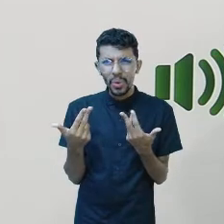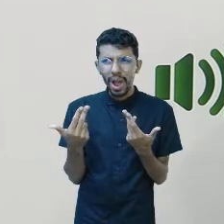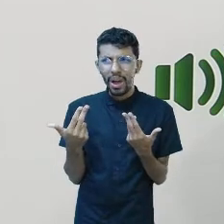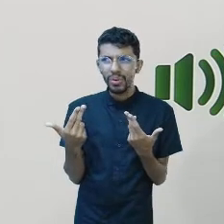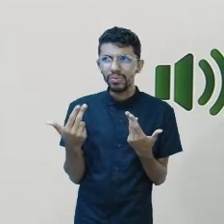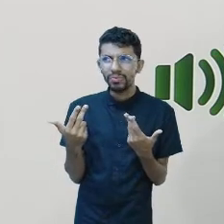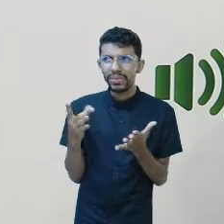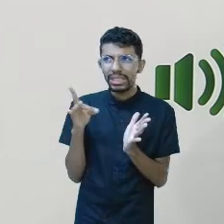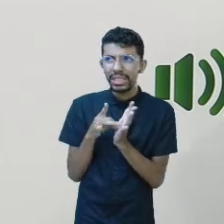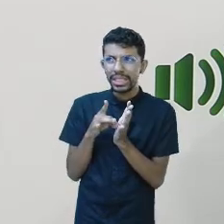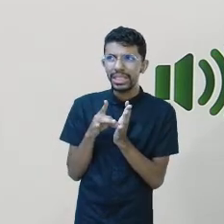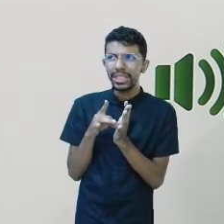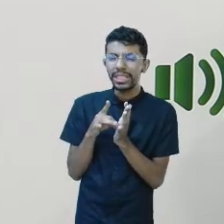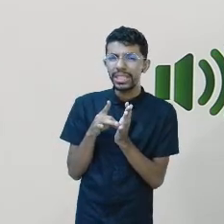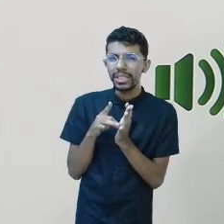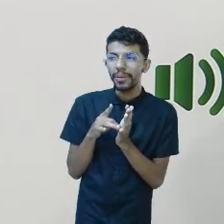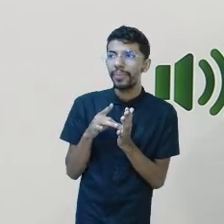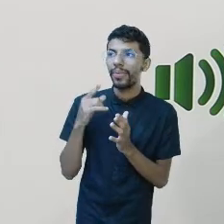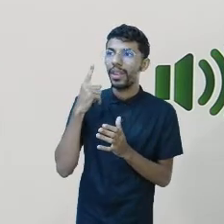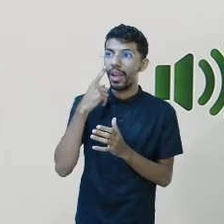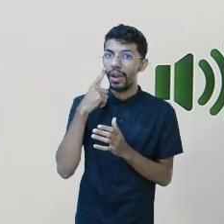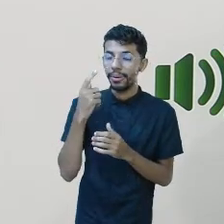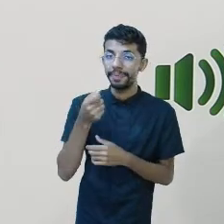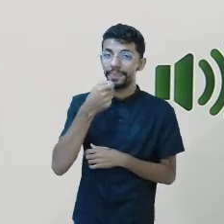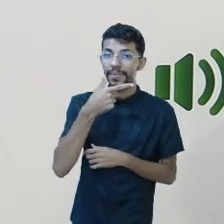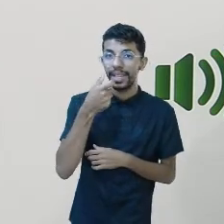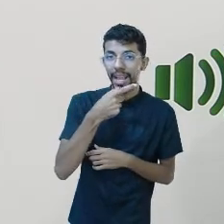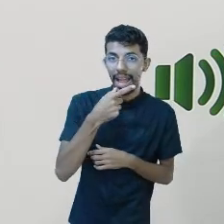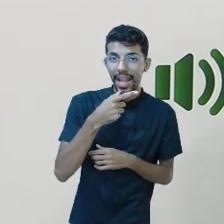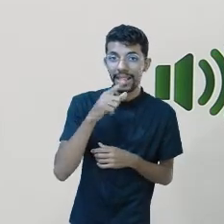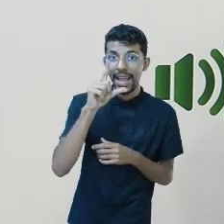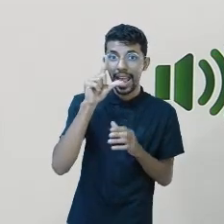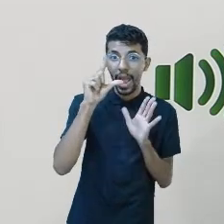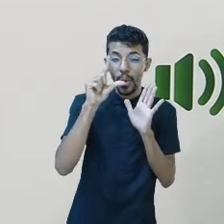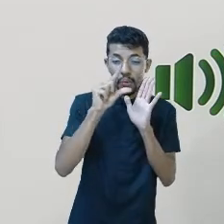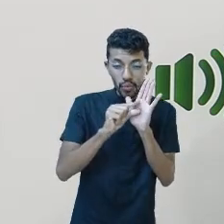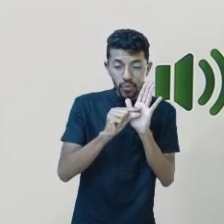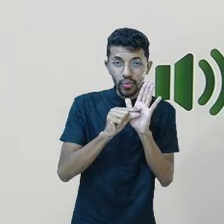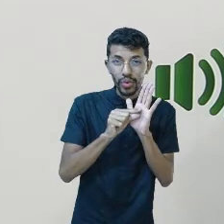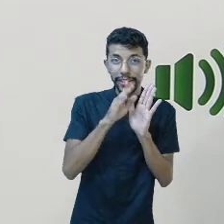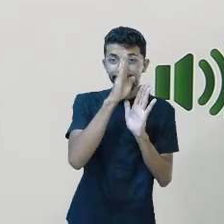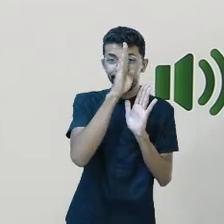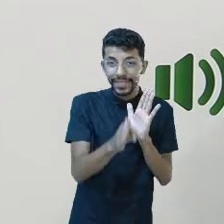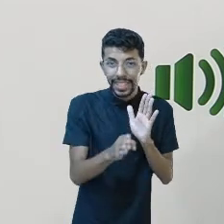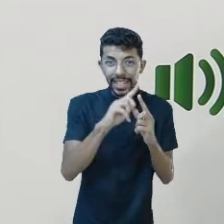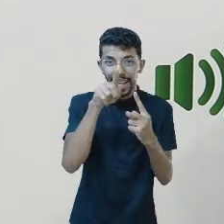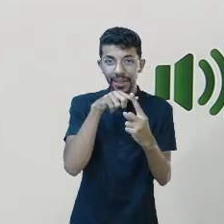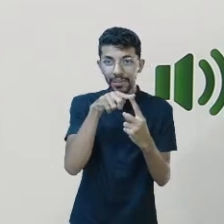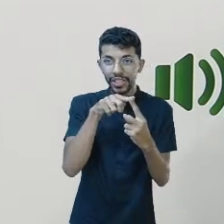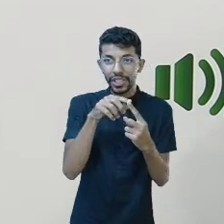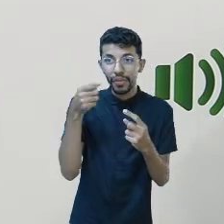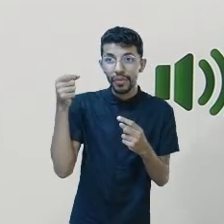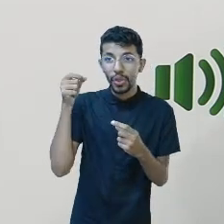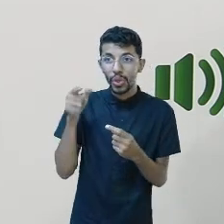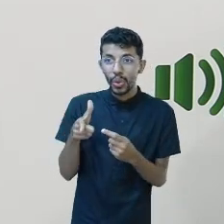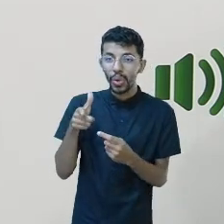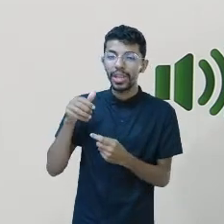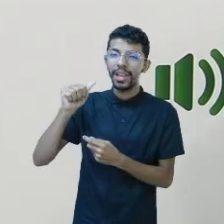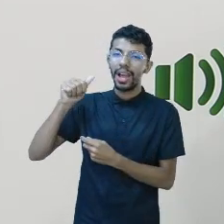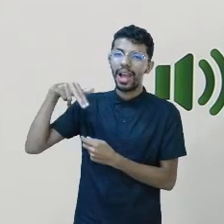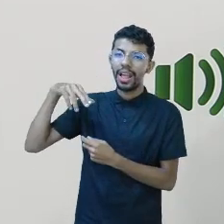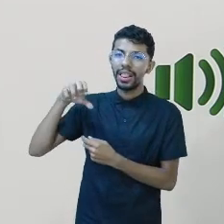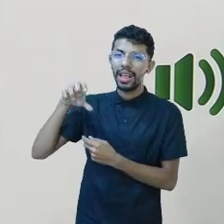coisa? Vamos ver. A piada é mais curta e direta do que a anedota. Essa